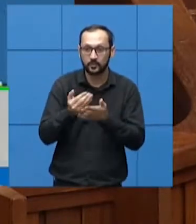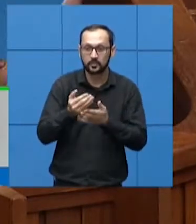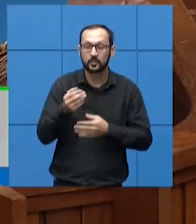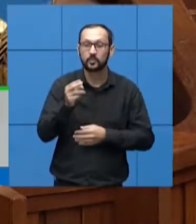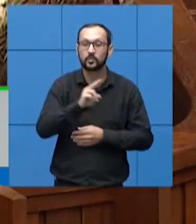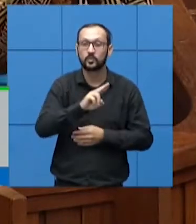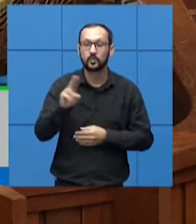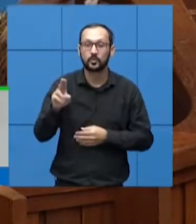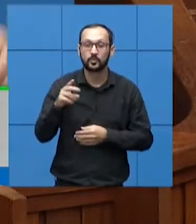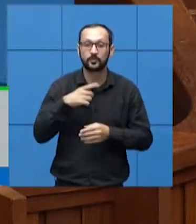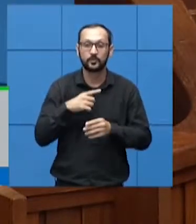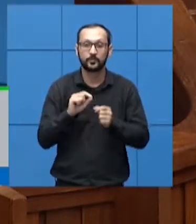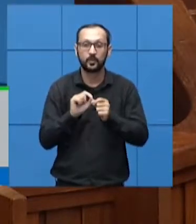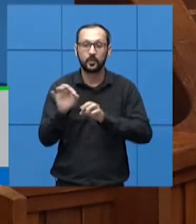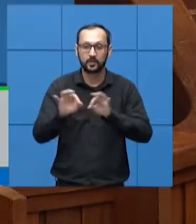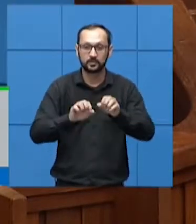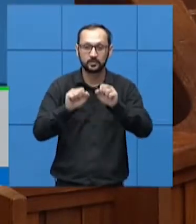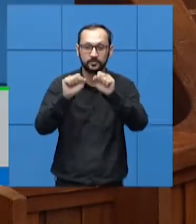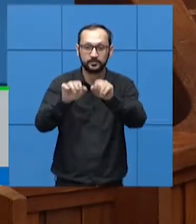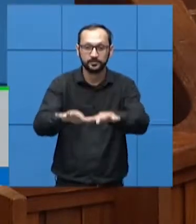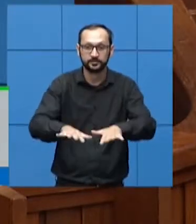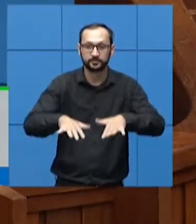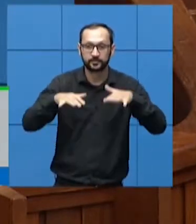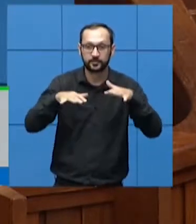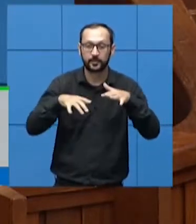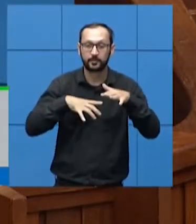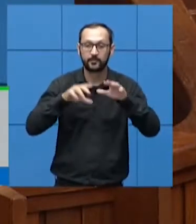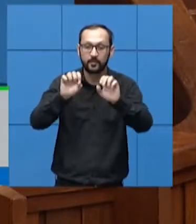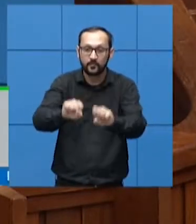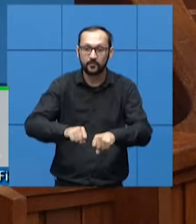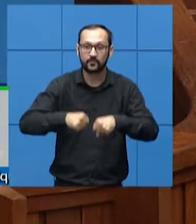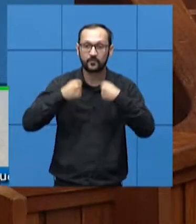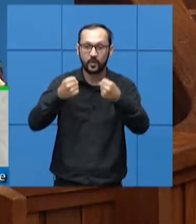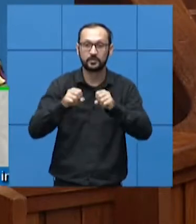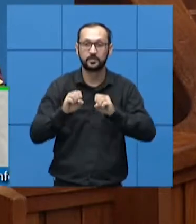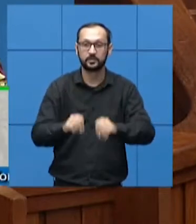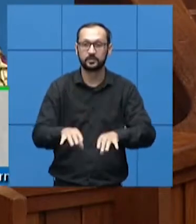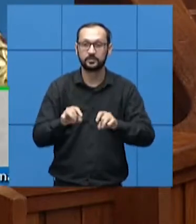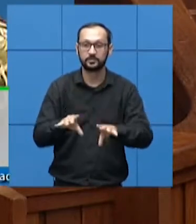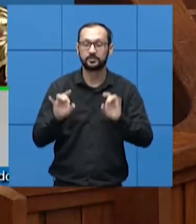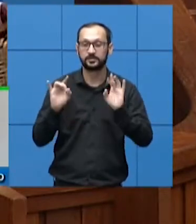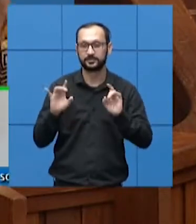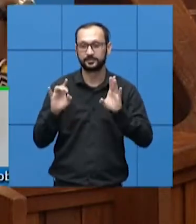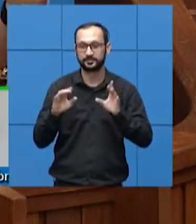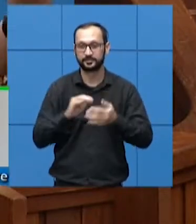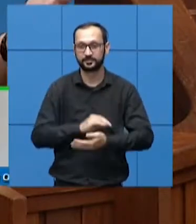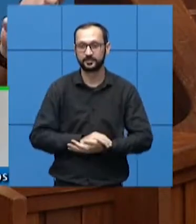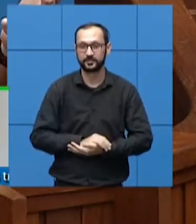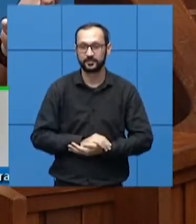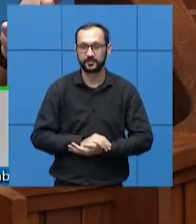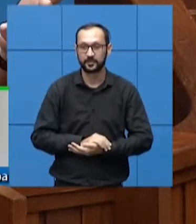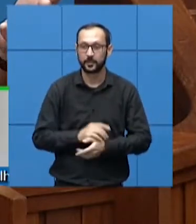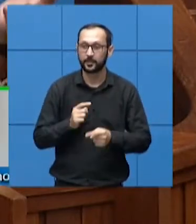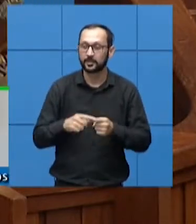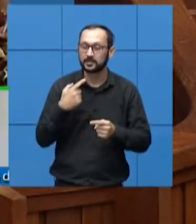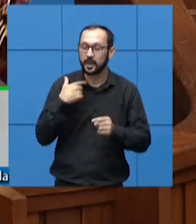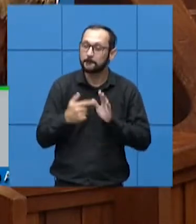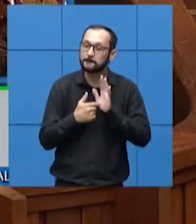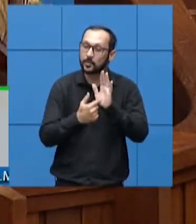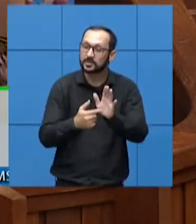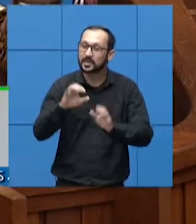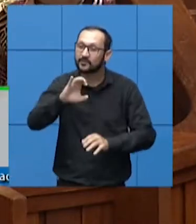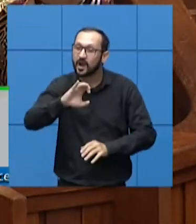que culminou com a audiência pública em fortalecimento da educação especial, porque nós queríamos deixar muito evidente que